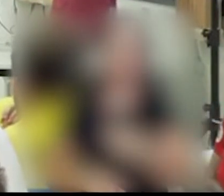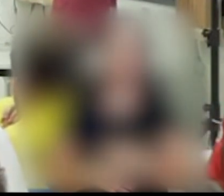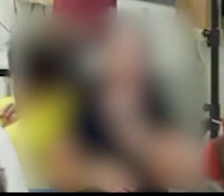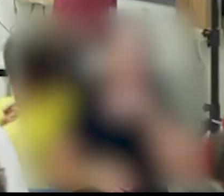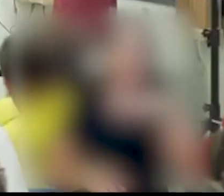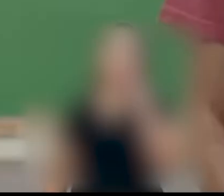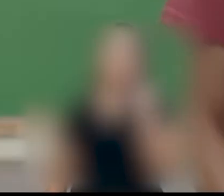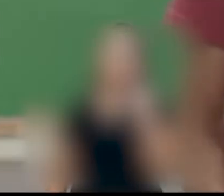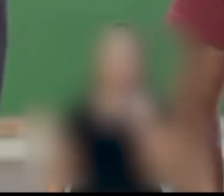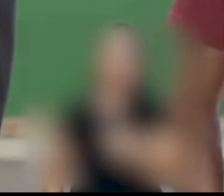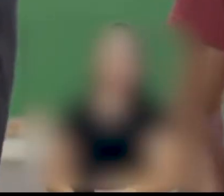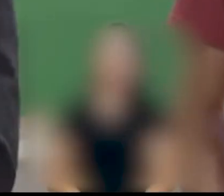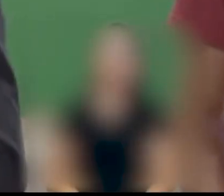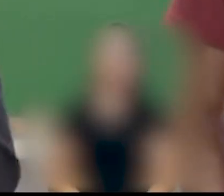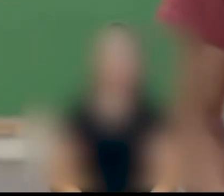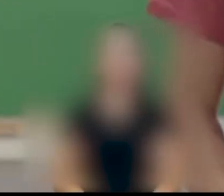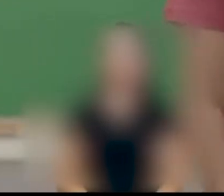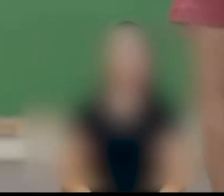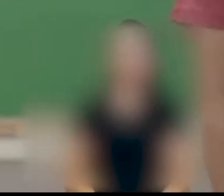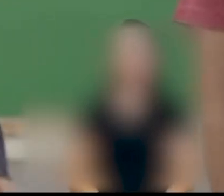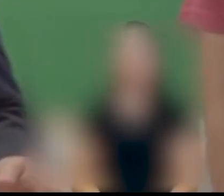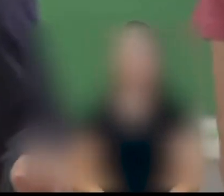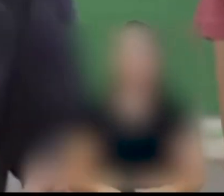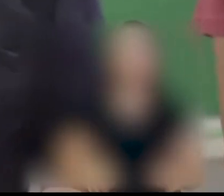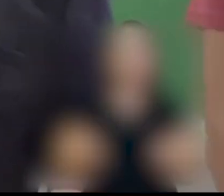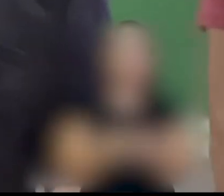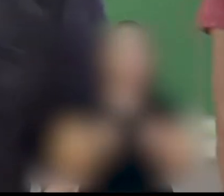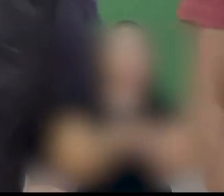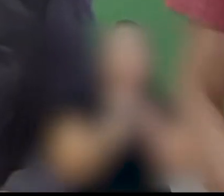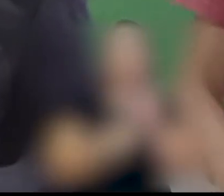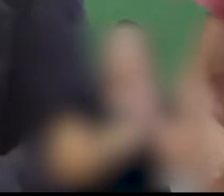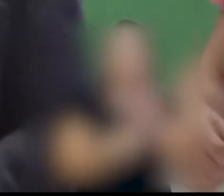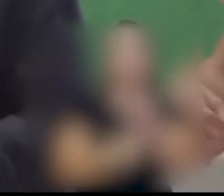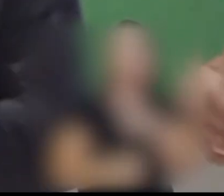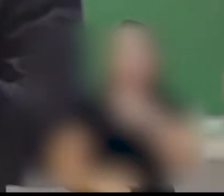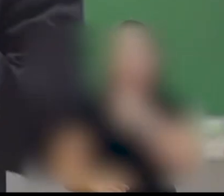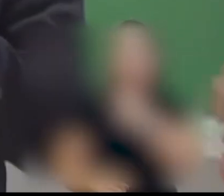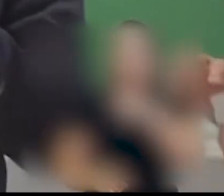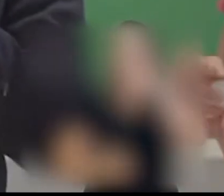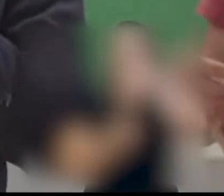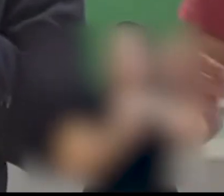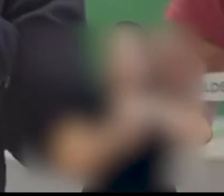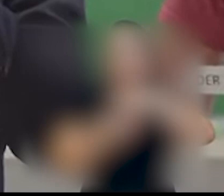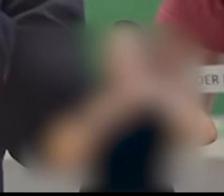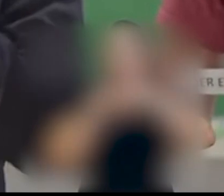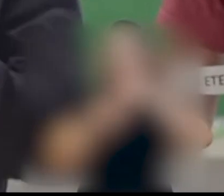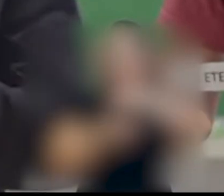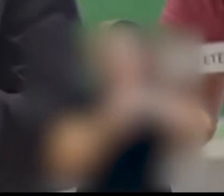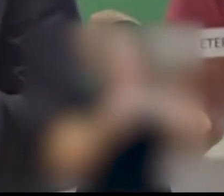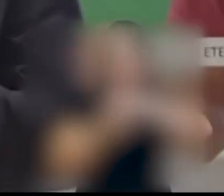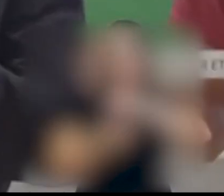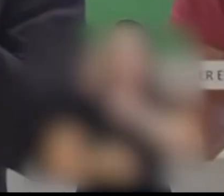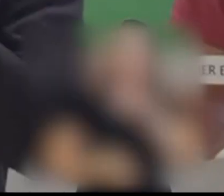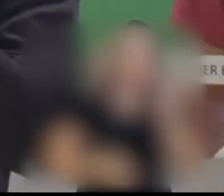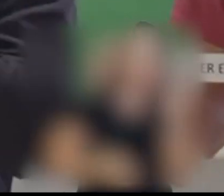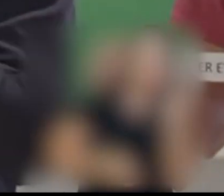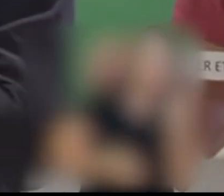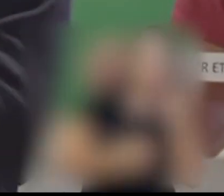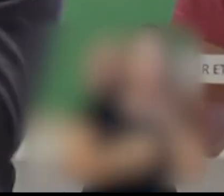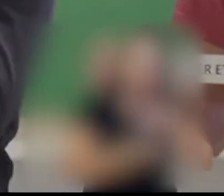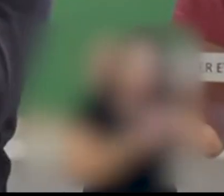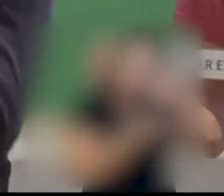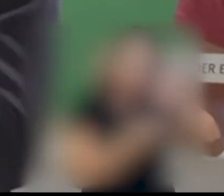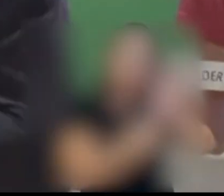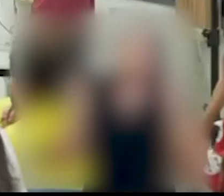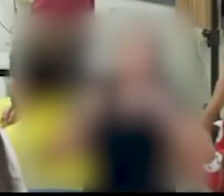campus Umuarama, com dois blocos dedicados aos candidatos a reitor e dois às candidatas a vice-reitora. O